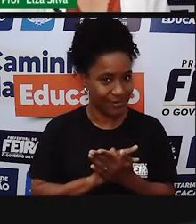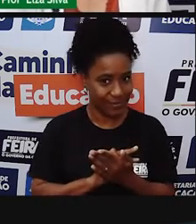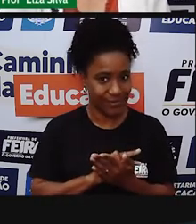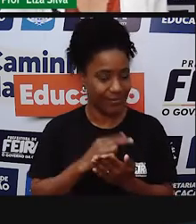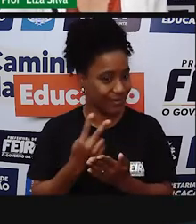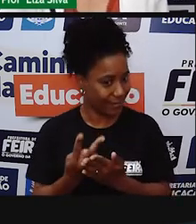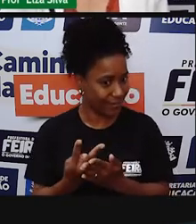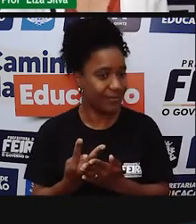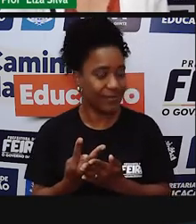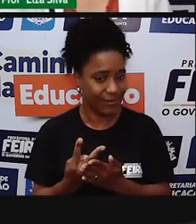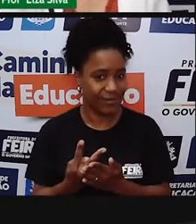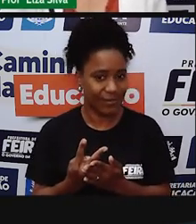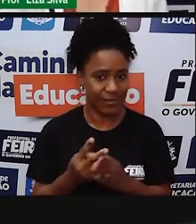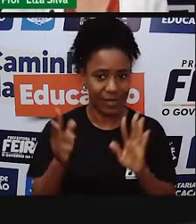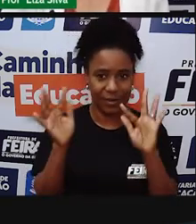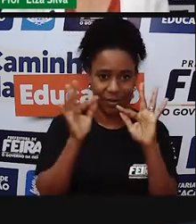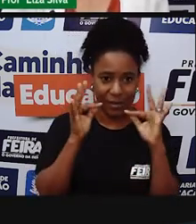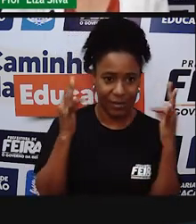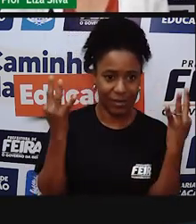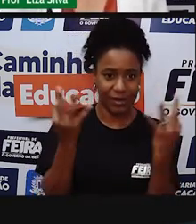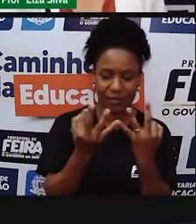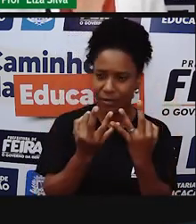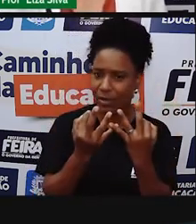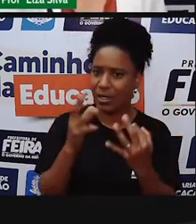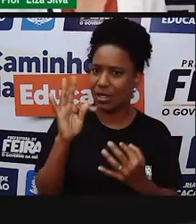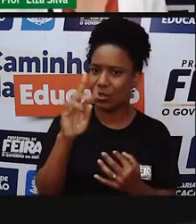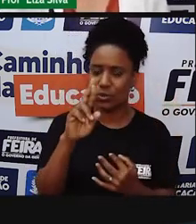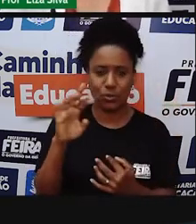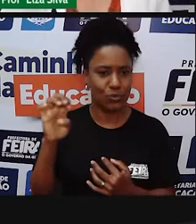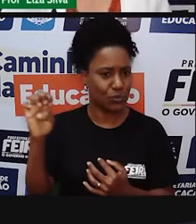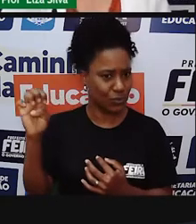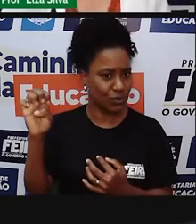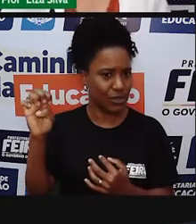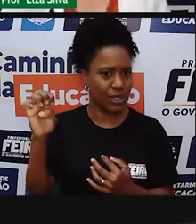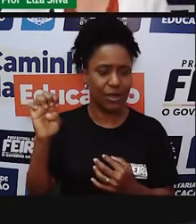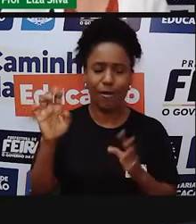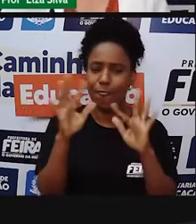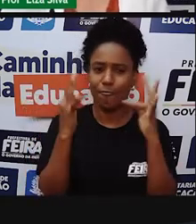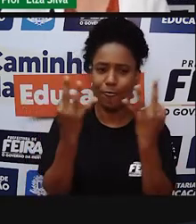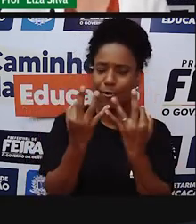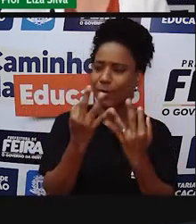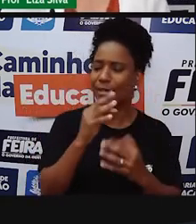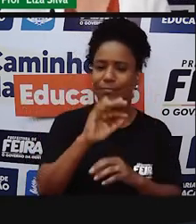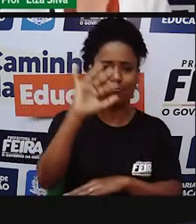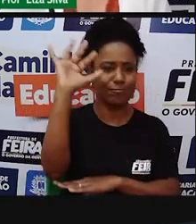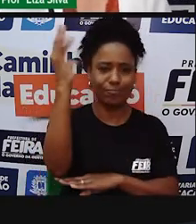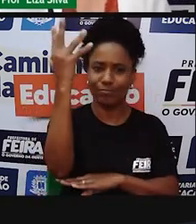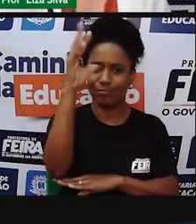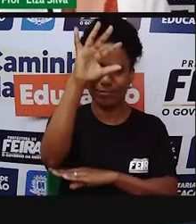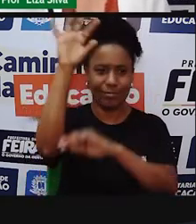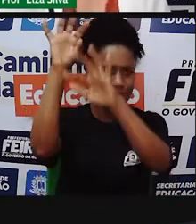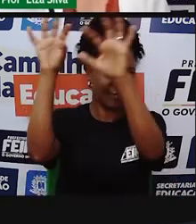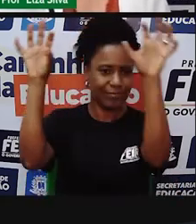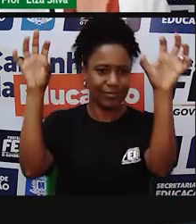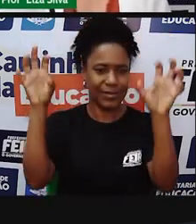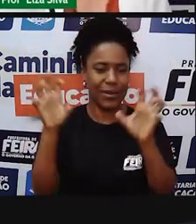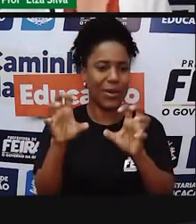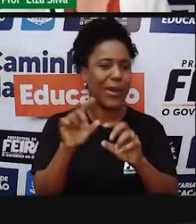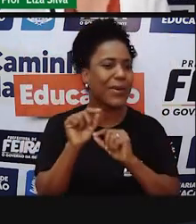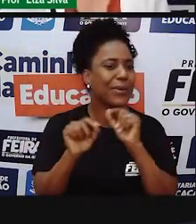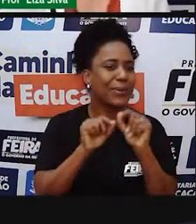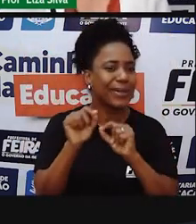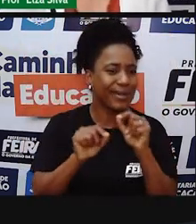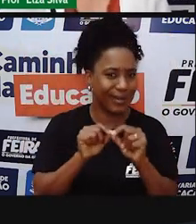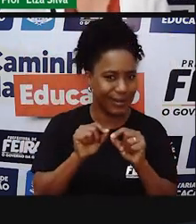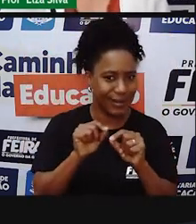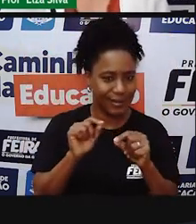Você sabe o que é uma family tree? Ou seja, uma árvore genealógica? How do you make a